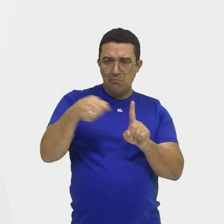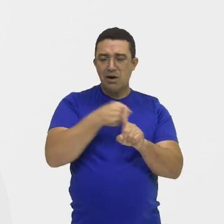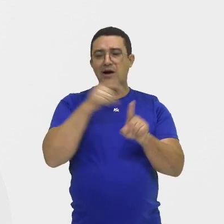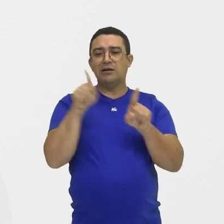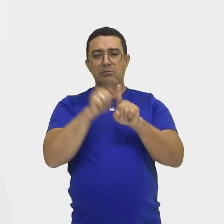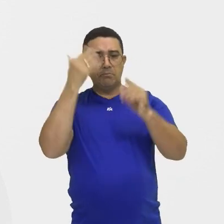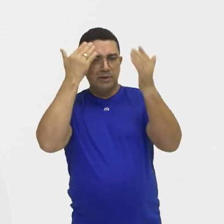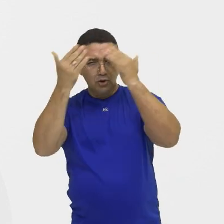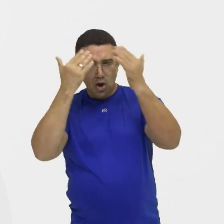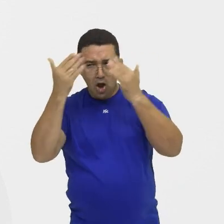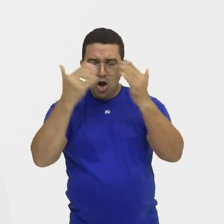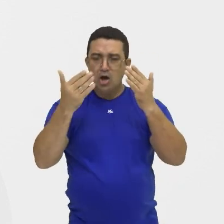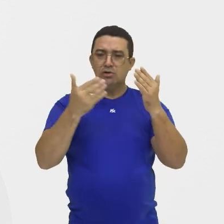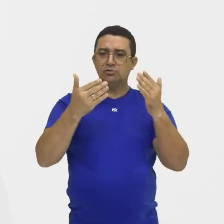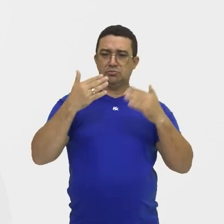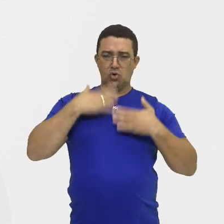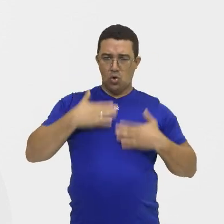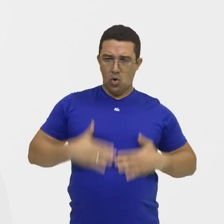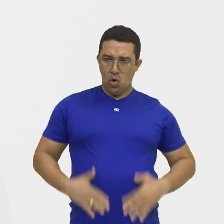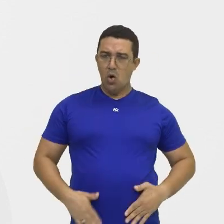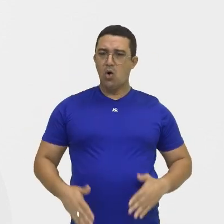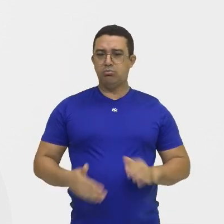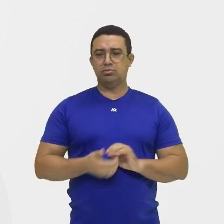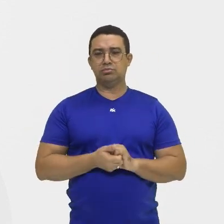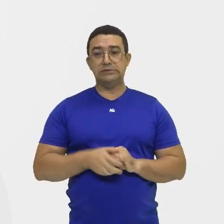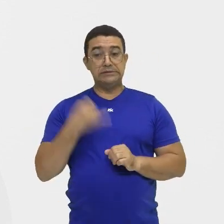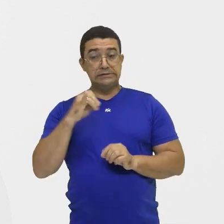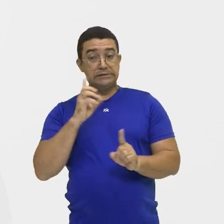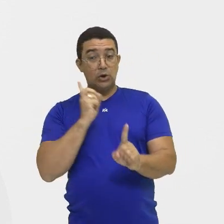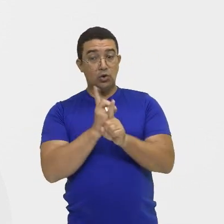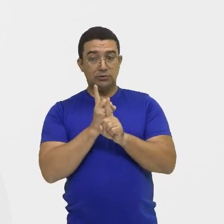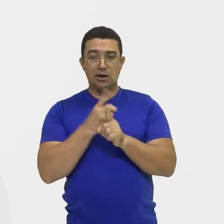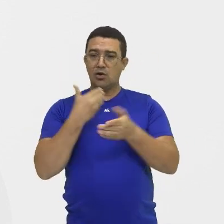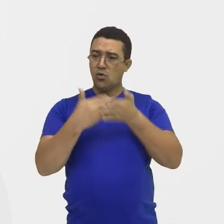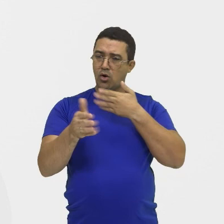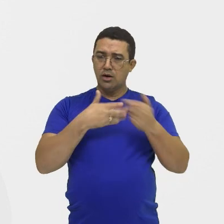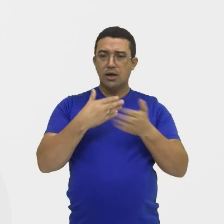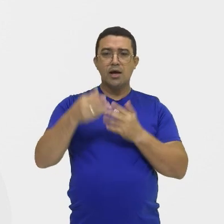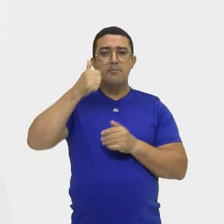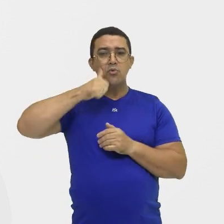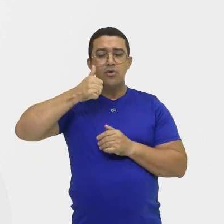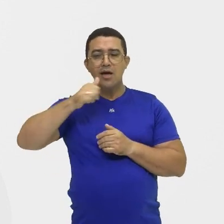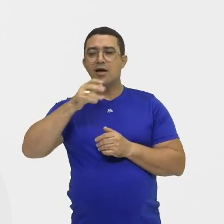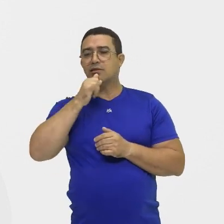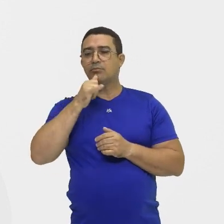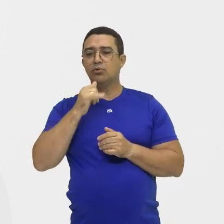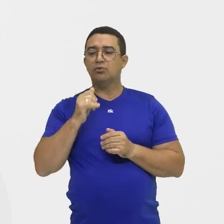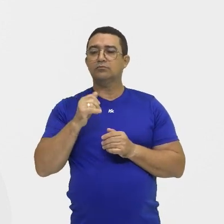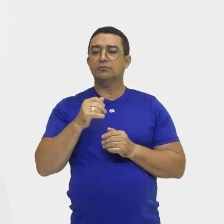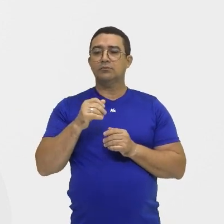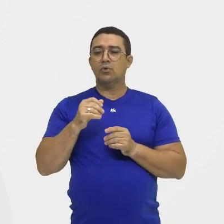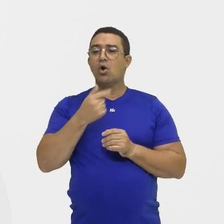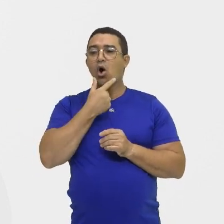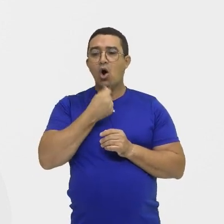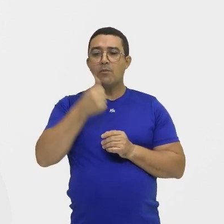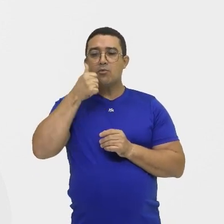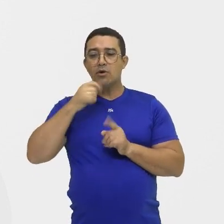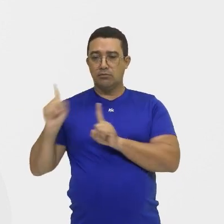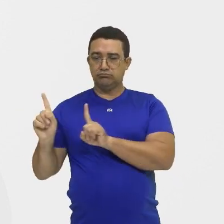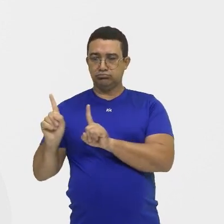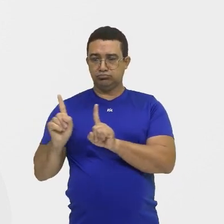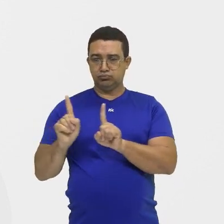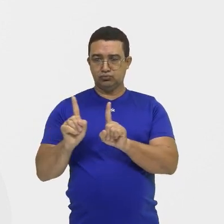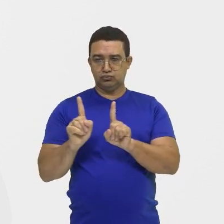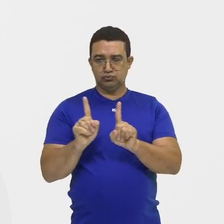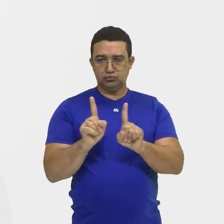pela mulher. Se você encontrar em qualquer lugar, uma mulher, um casal passeando, por exemplo,